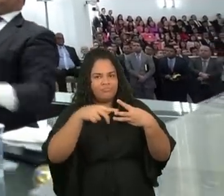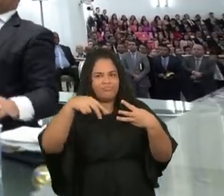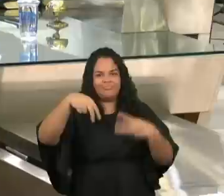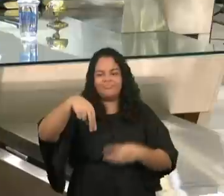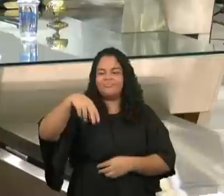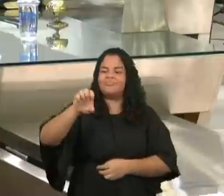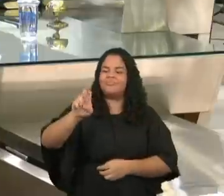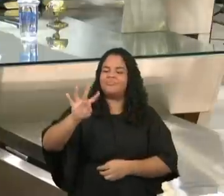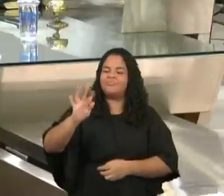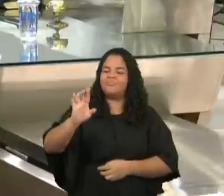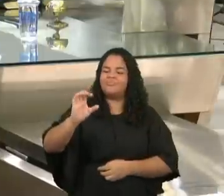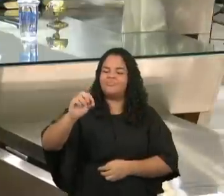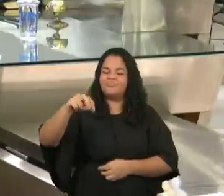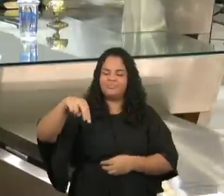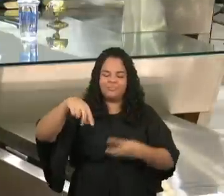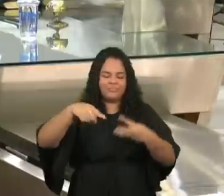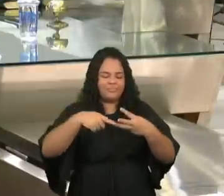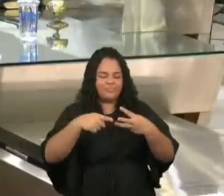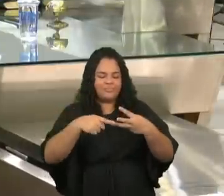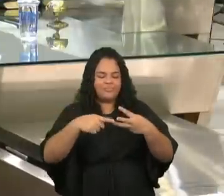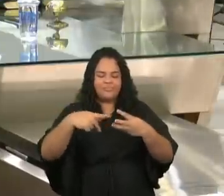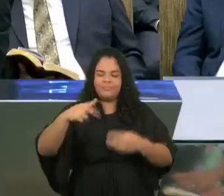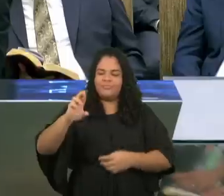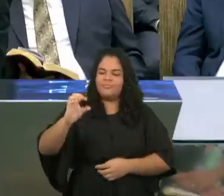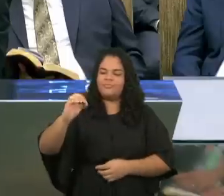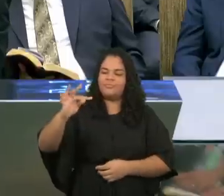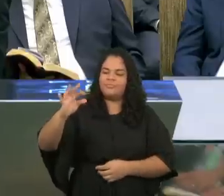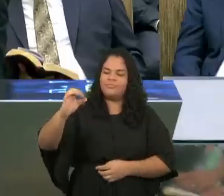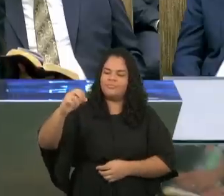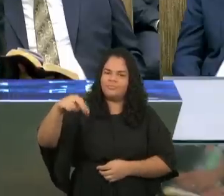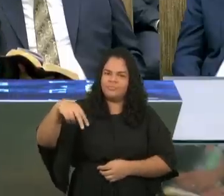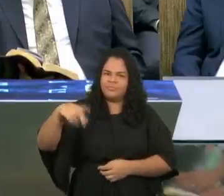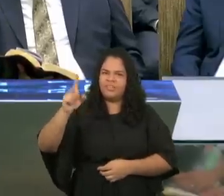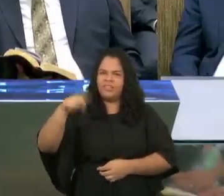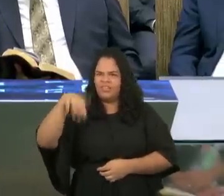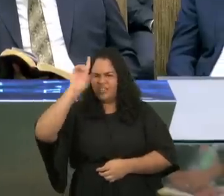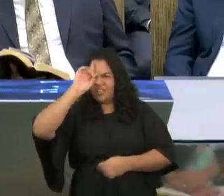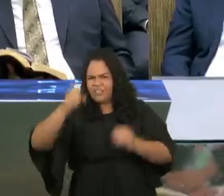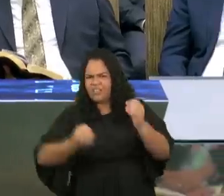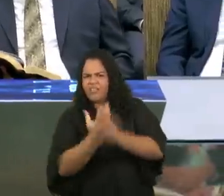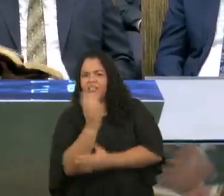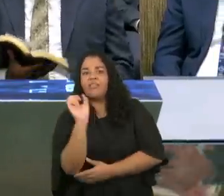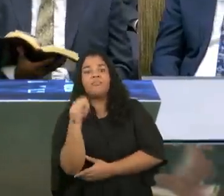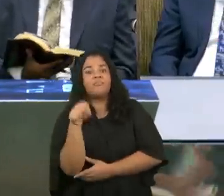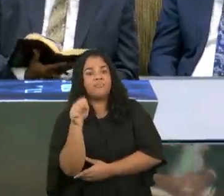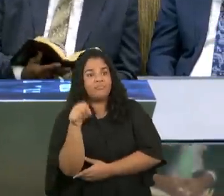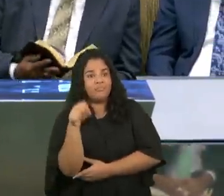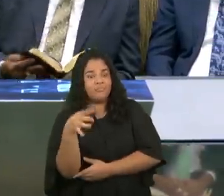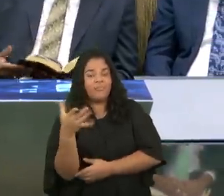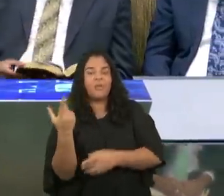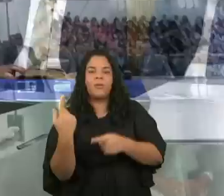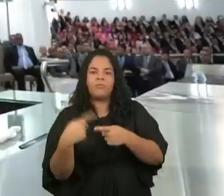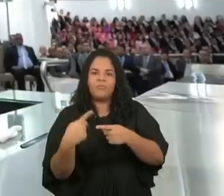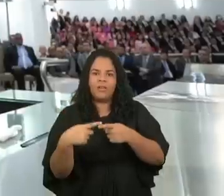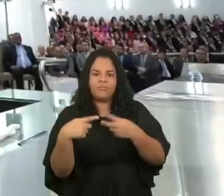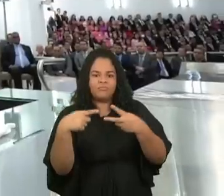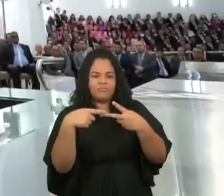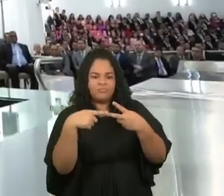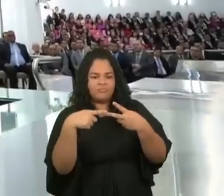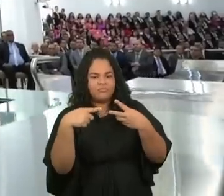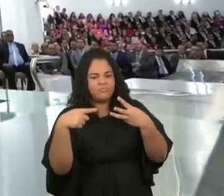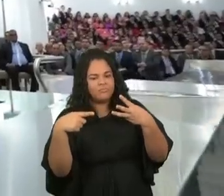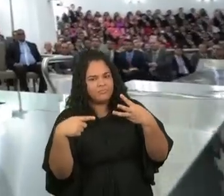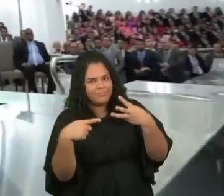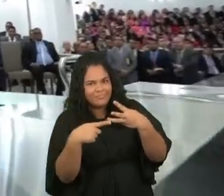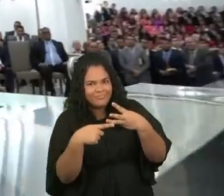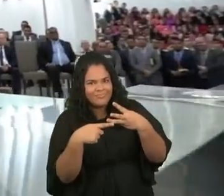é Deus mesmo e é digital. É digital de Deus. Sabe por quê? Cada nêutron e cada próton é formado por